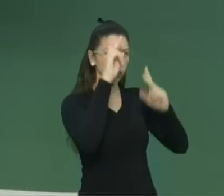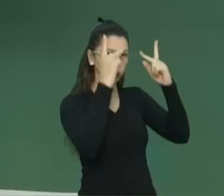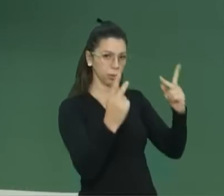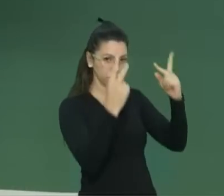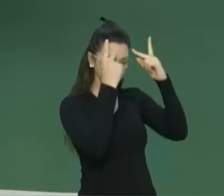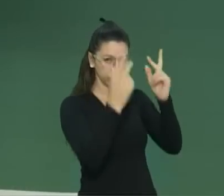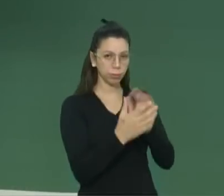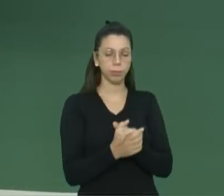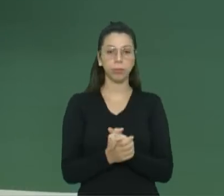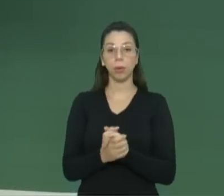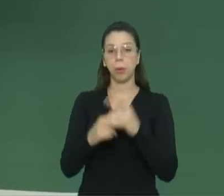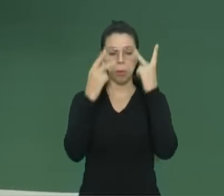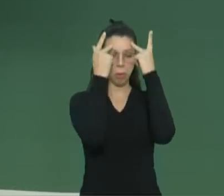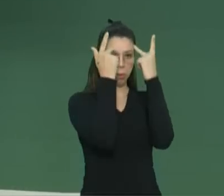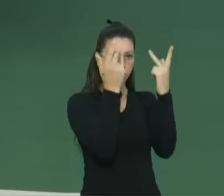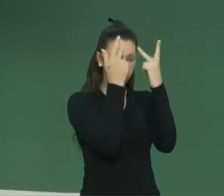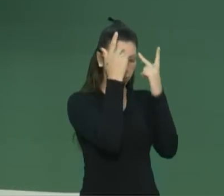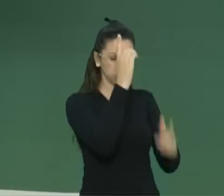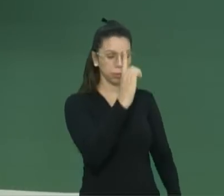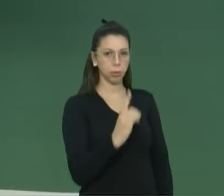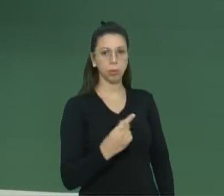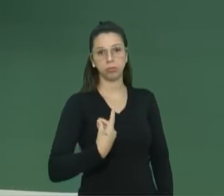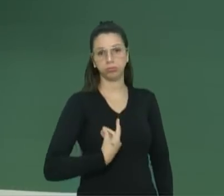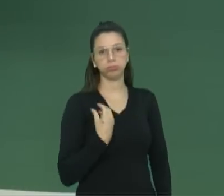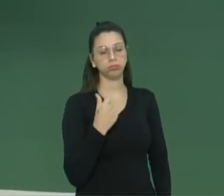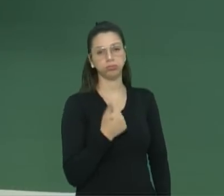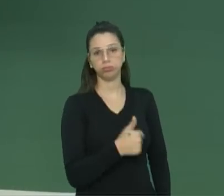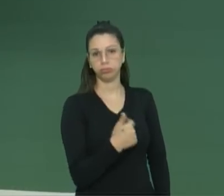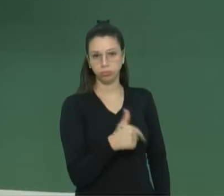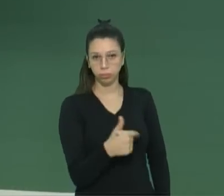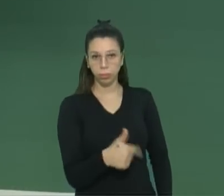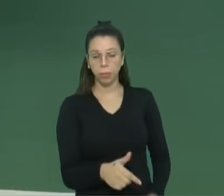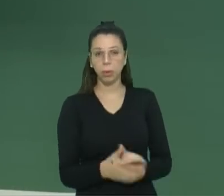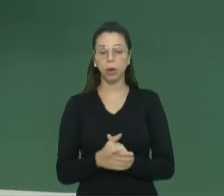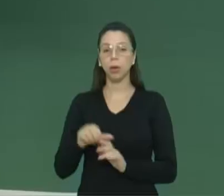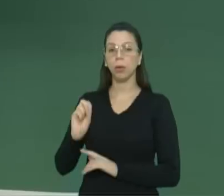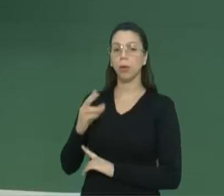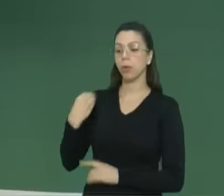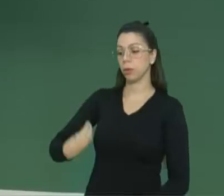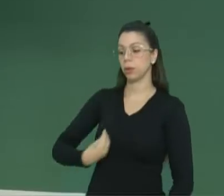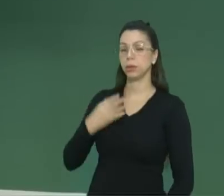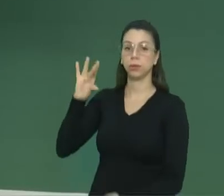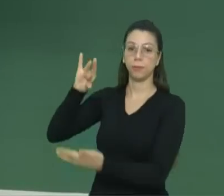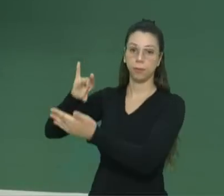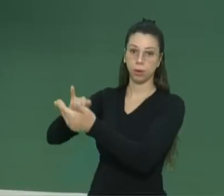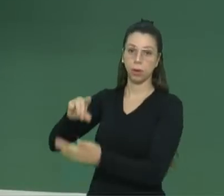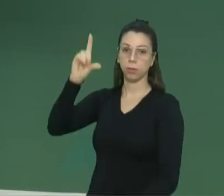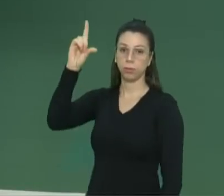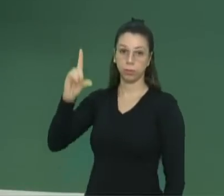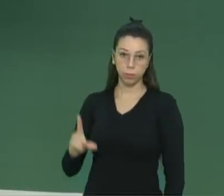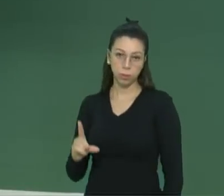direito natural nem existe e só existe o direito positivo? São questões importantes da filosofia política.